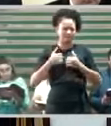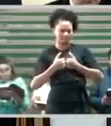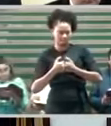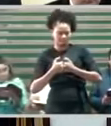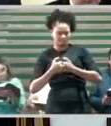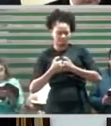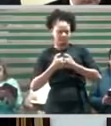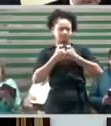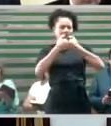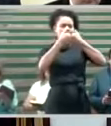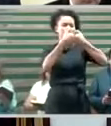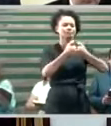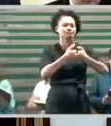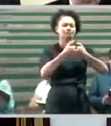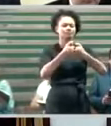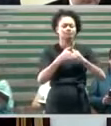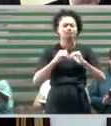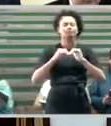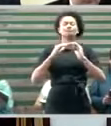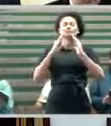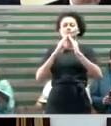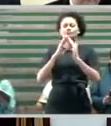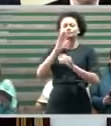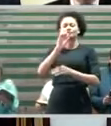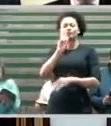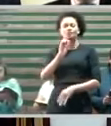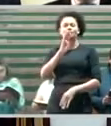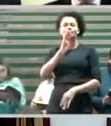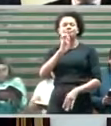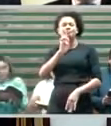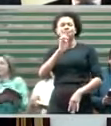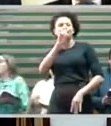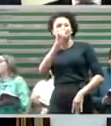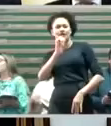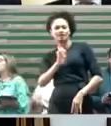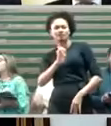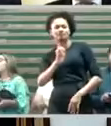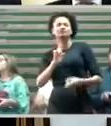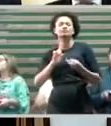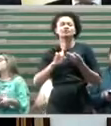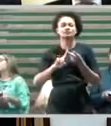a fez entrar à casa de Obed-Edom. Amém?